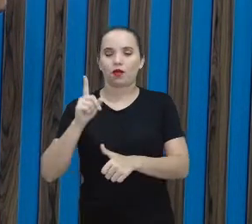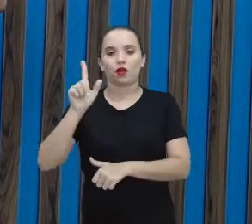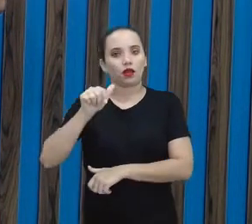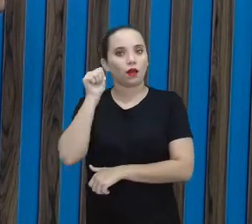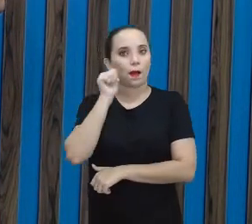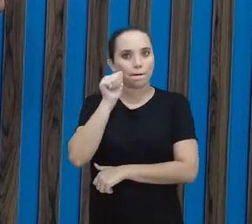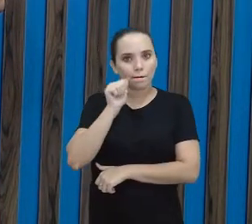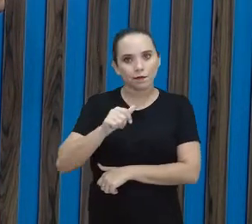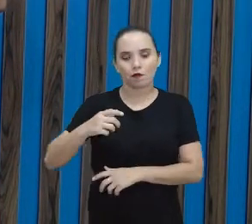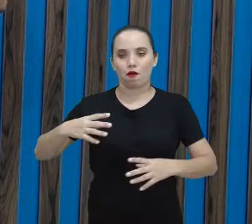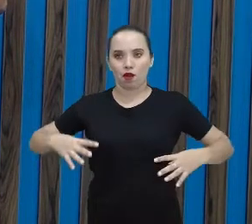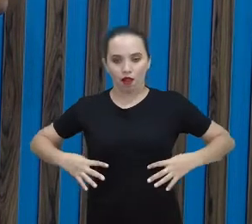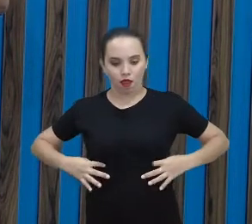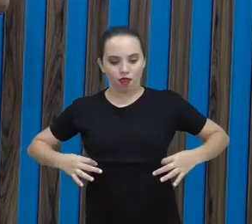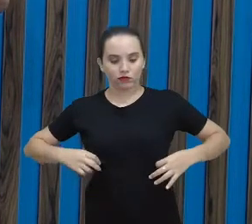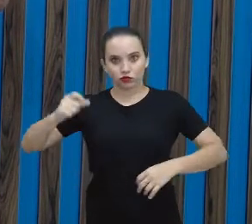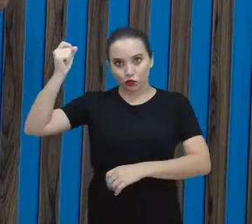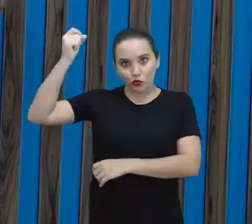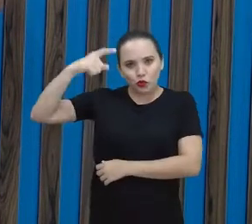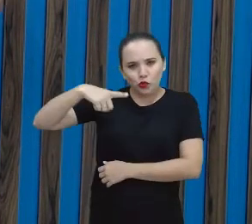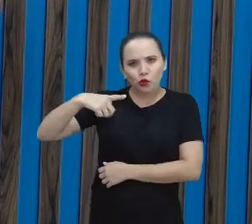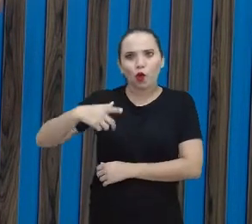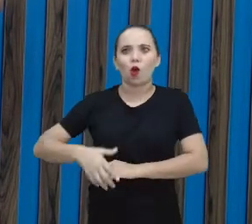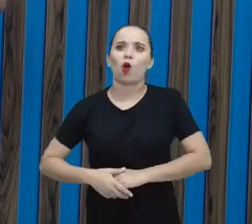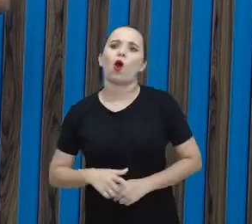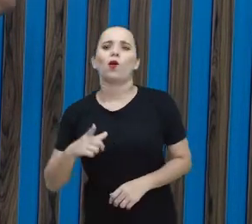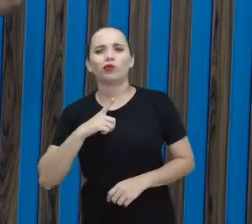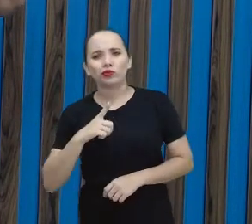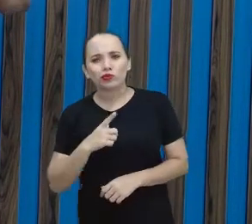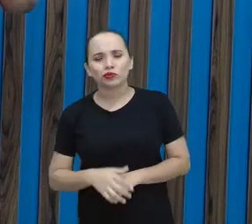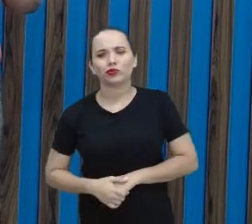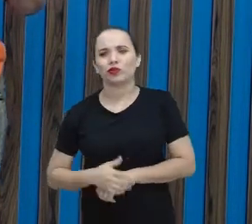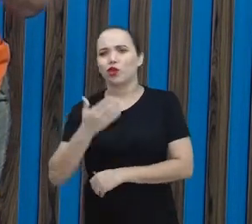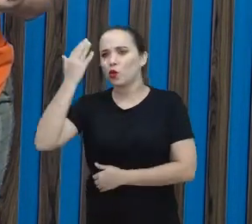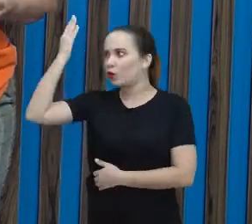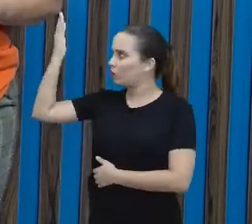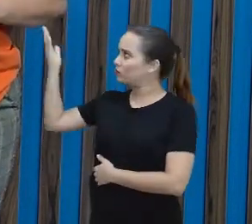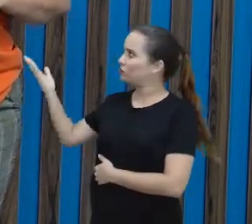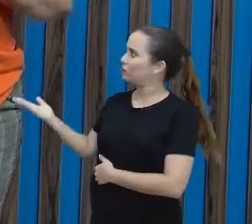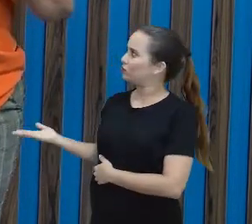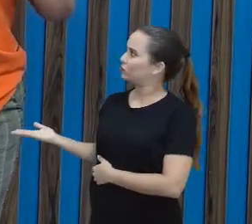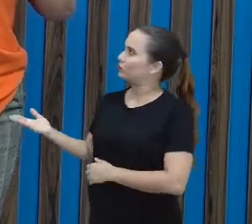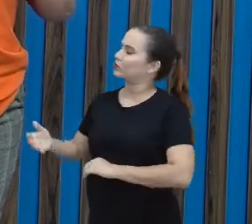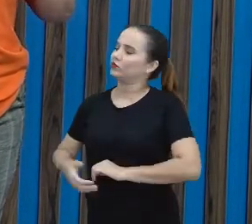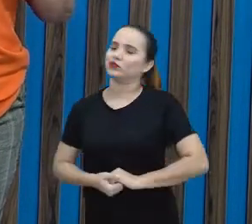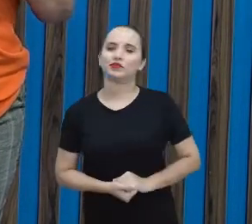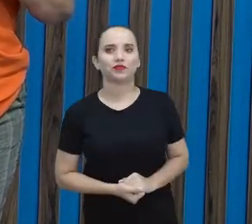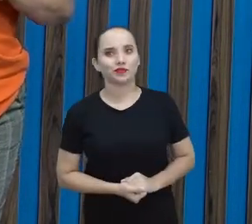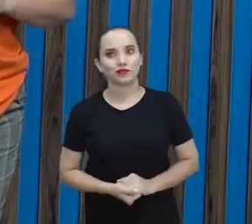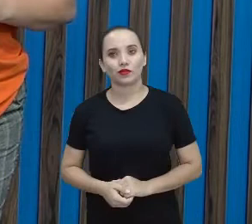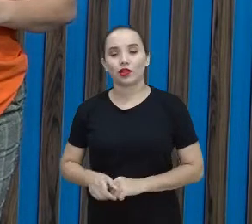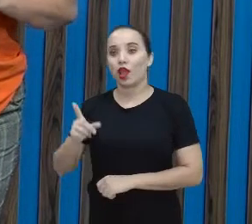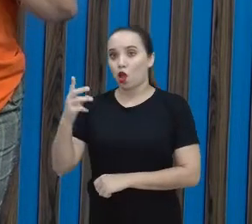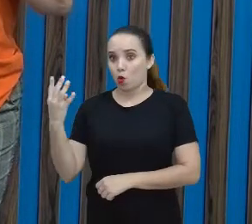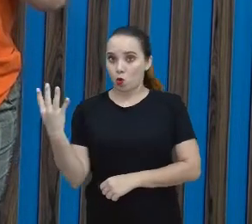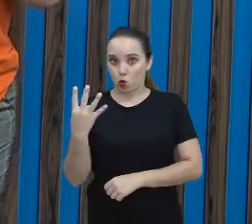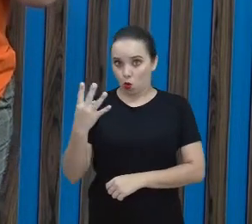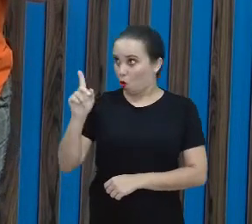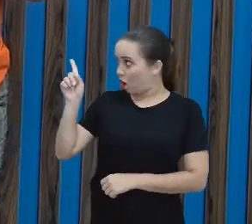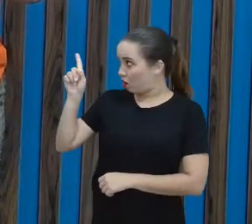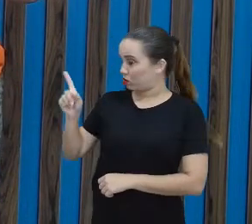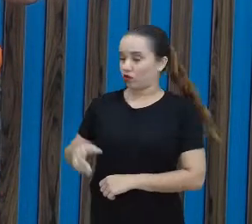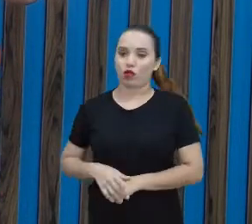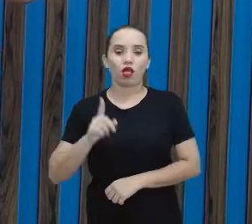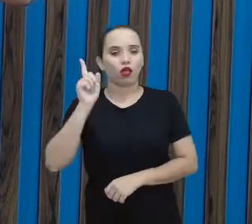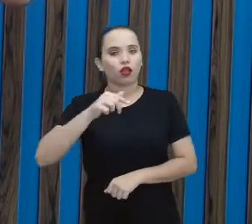dramaturgo, 1947, Os Homens de Barro, O Rico Avarento, O Alto da Compadecida, que é uma obra, veja,